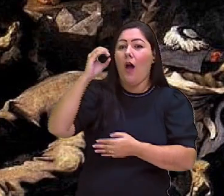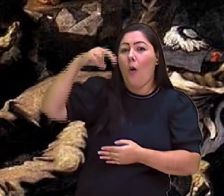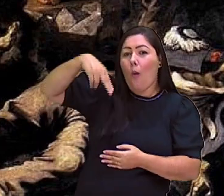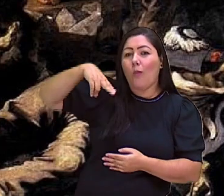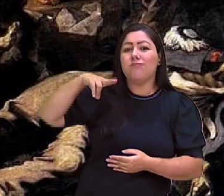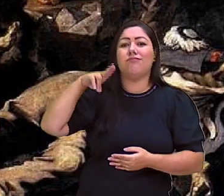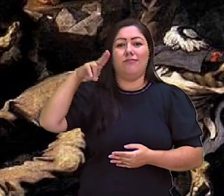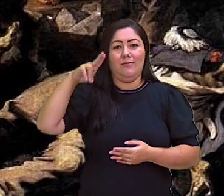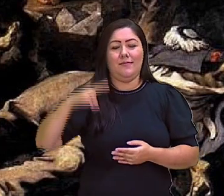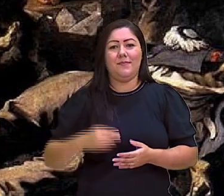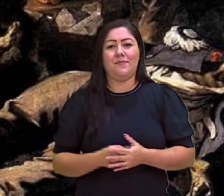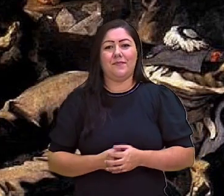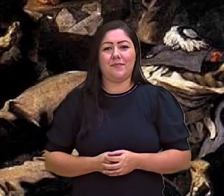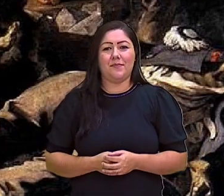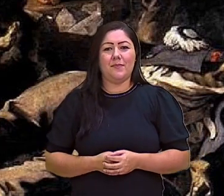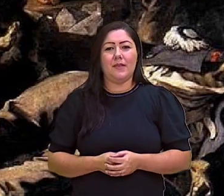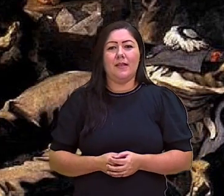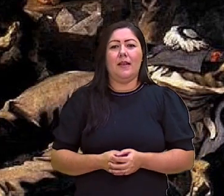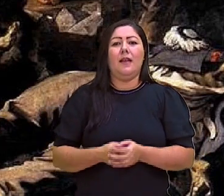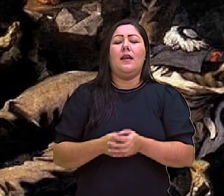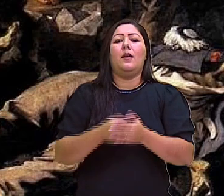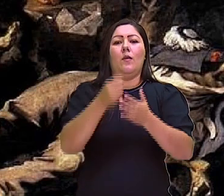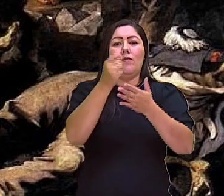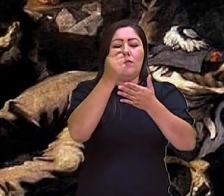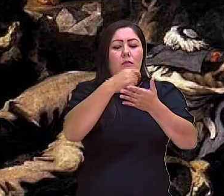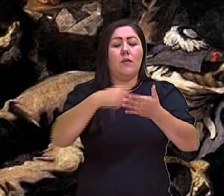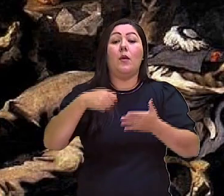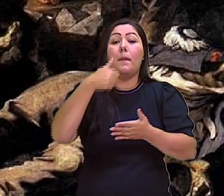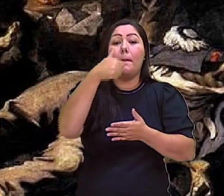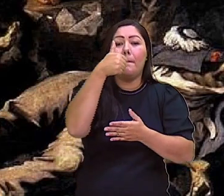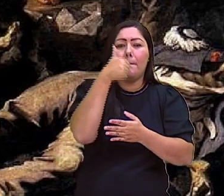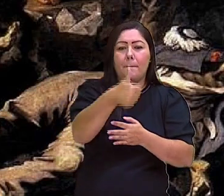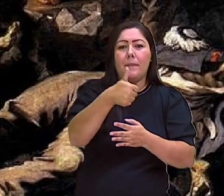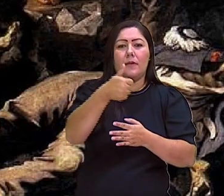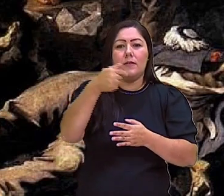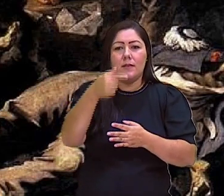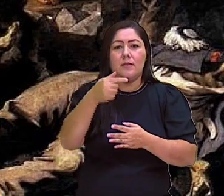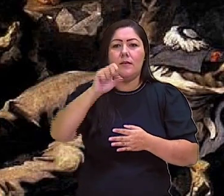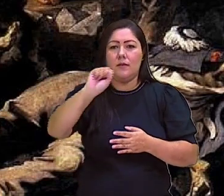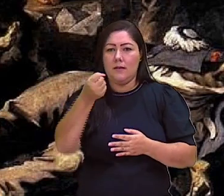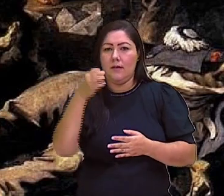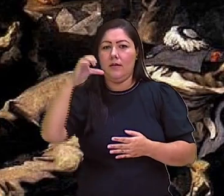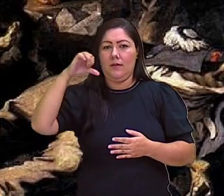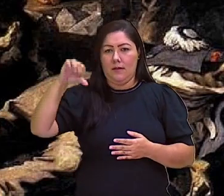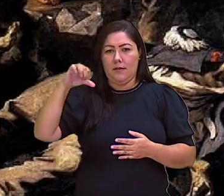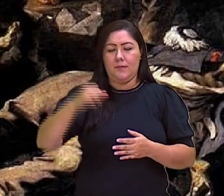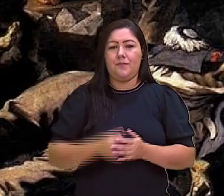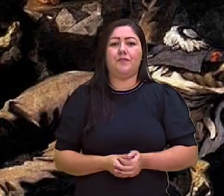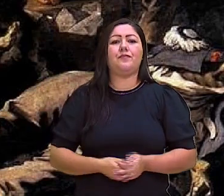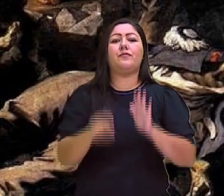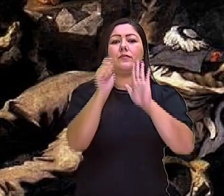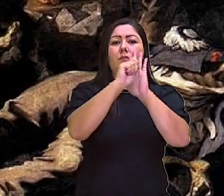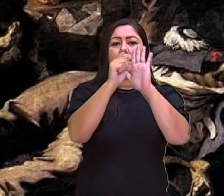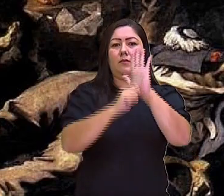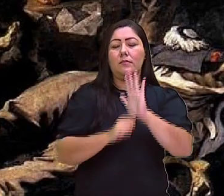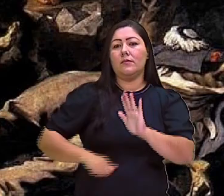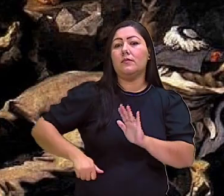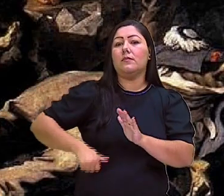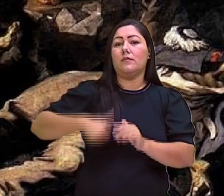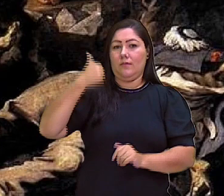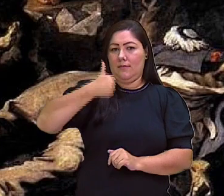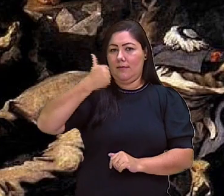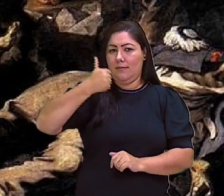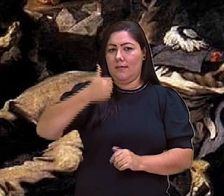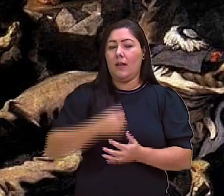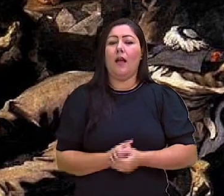primeira declaração de 1789? O artigo 1º fala que os